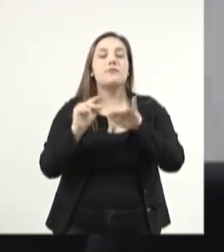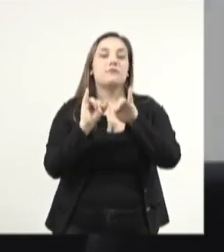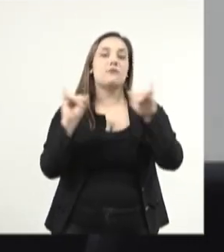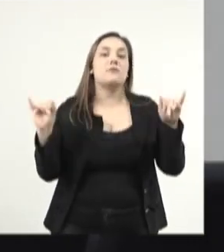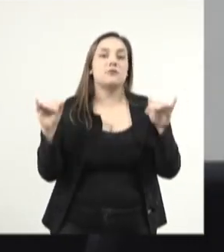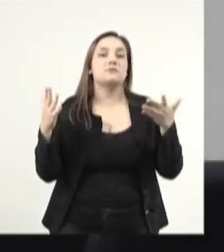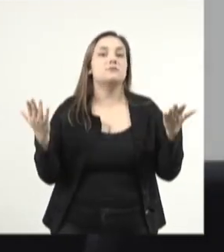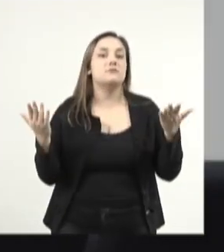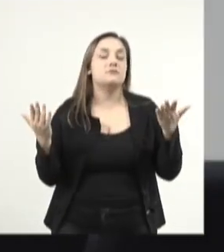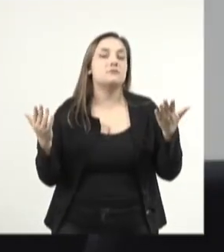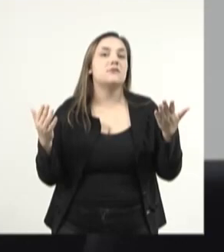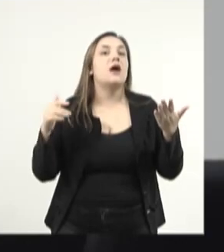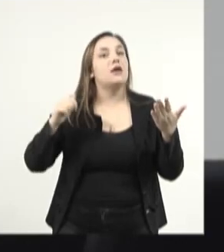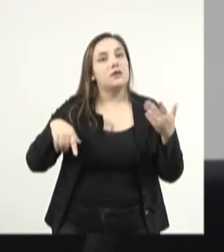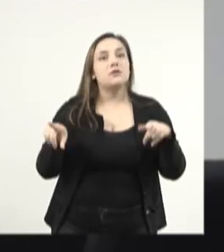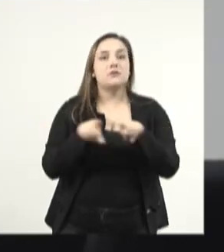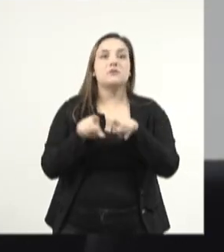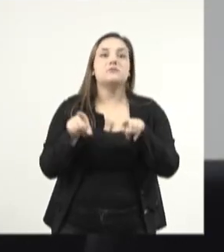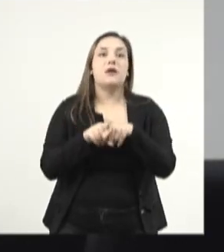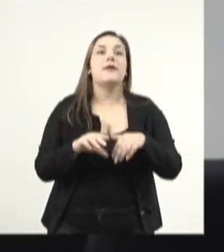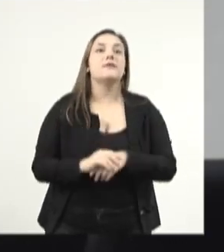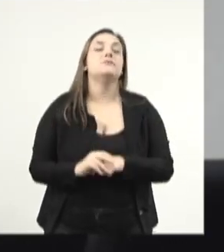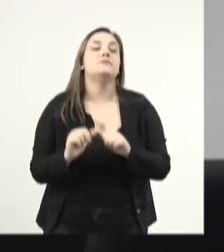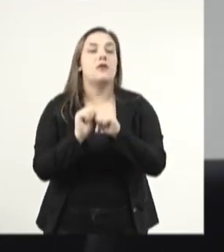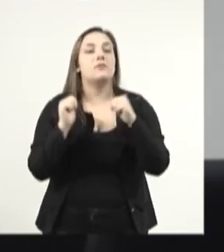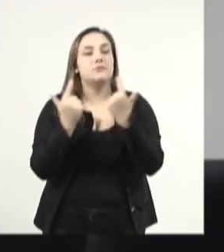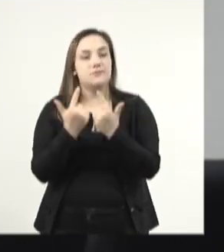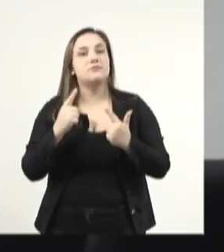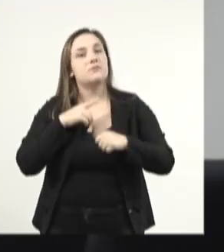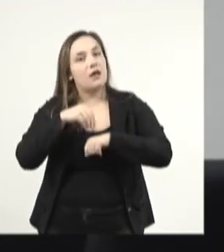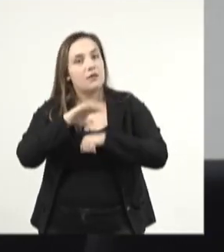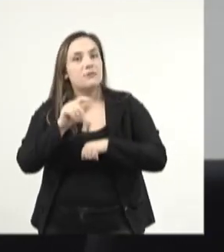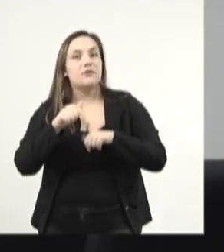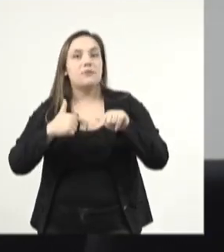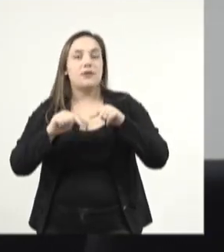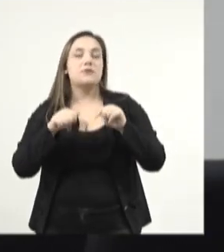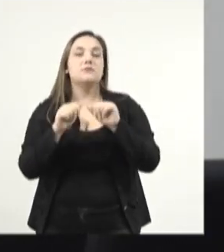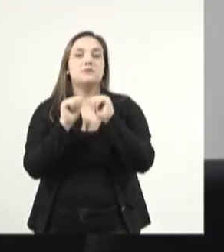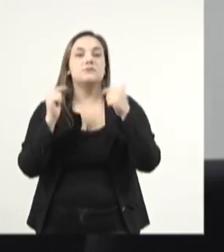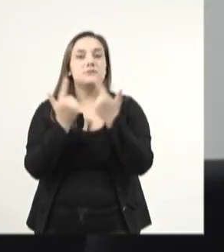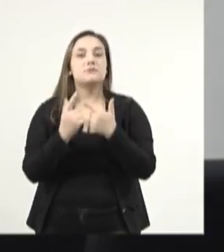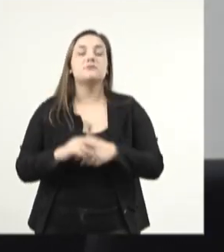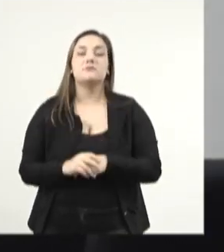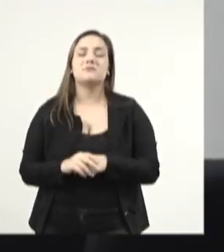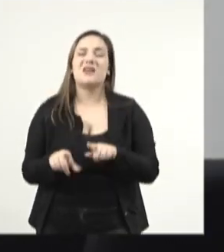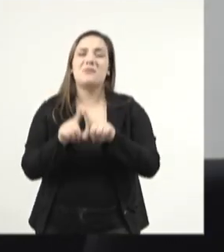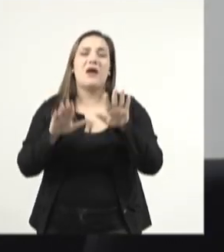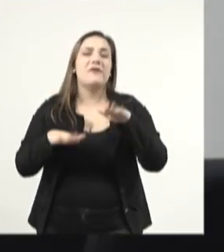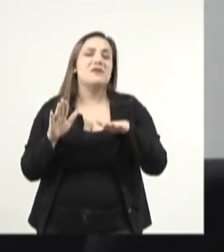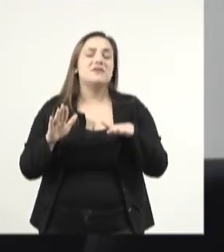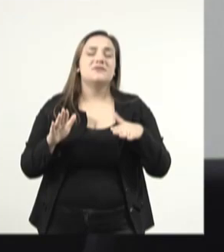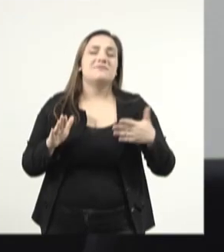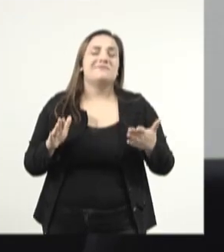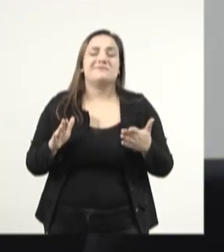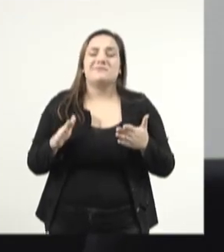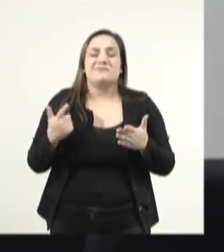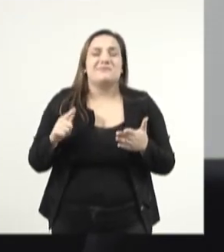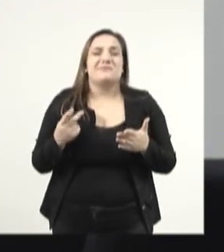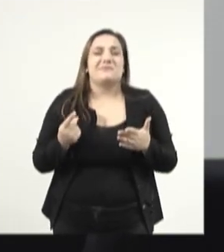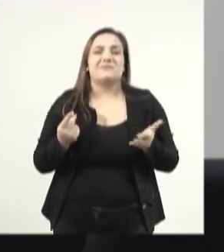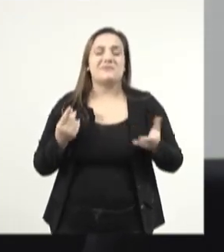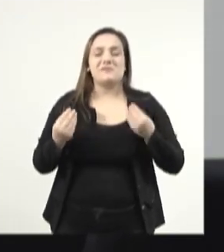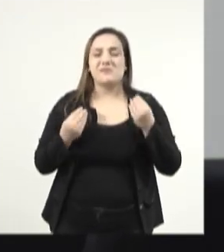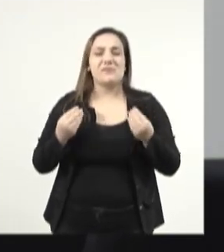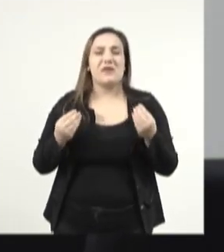informação, inclusive aqui mesmo da nossa Assembleia, nosso trabalho aqui é muito importante a divulgação, e que muitas vezes essas rádios comunitárias elas não têm como